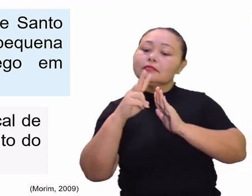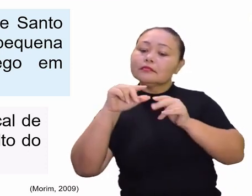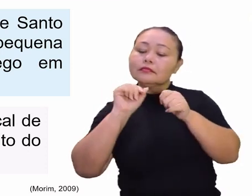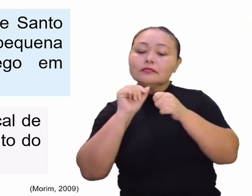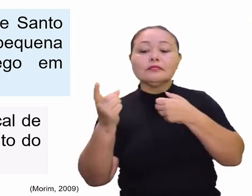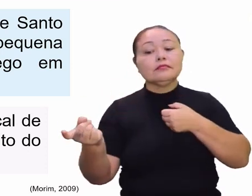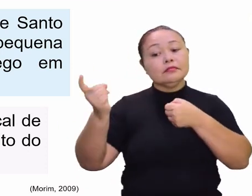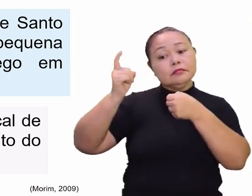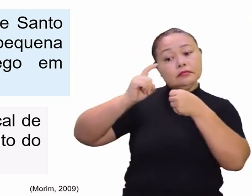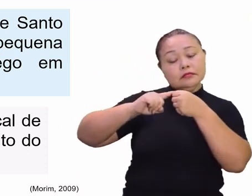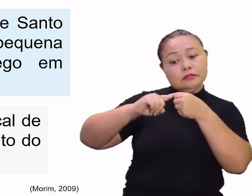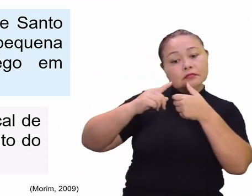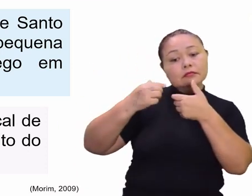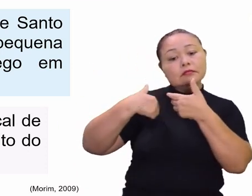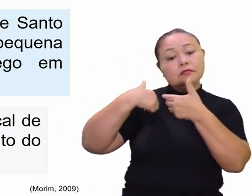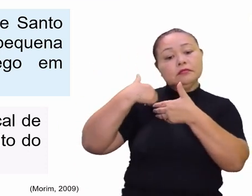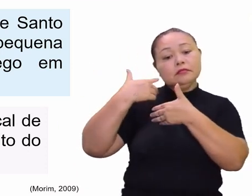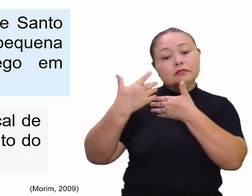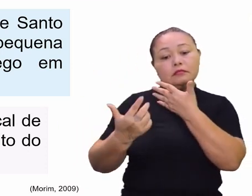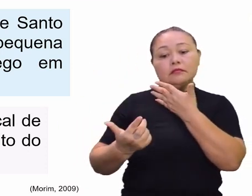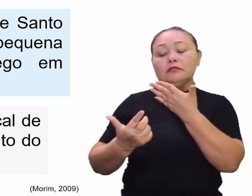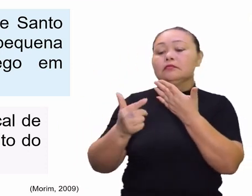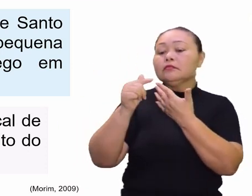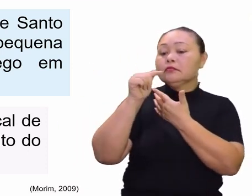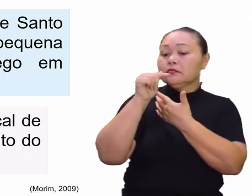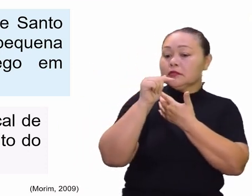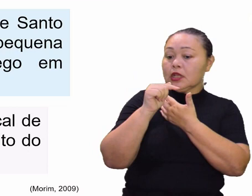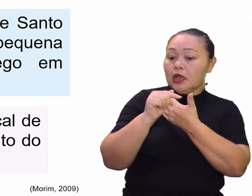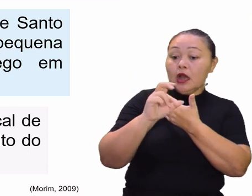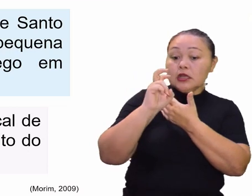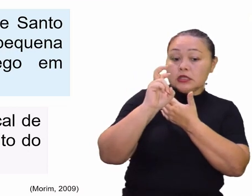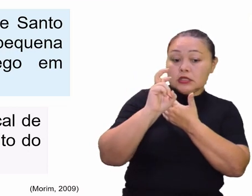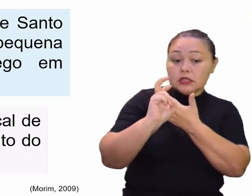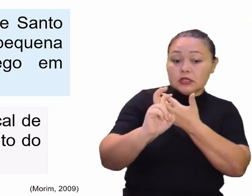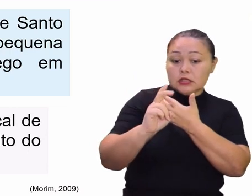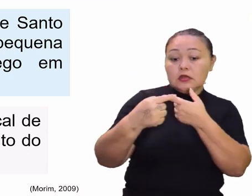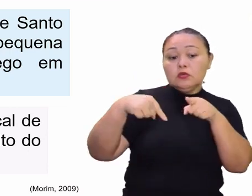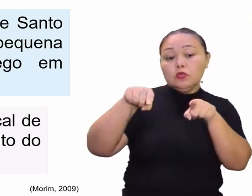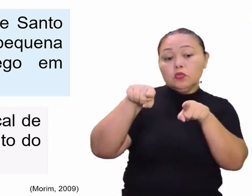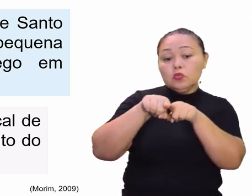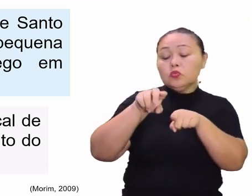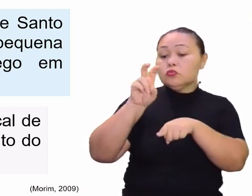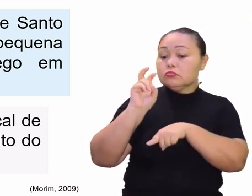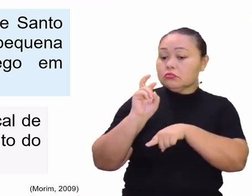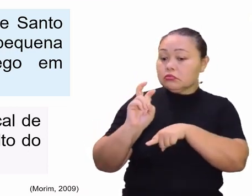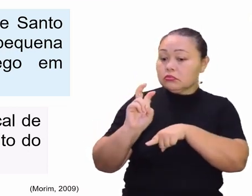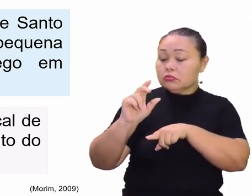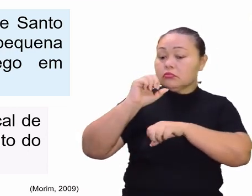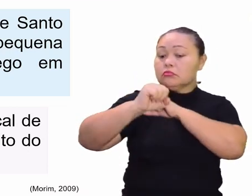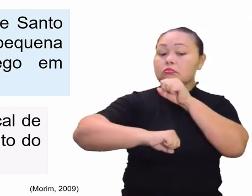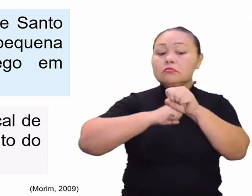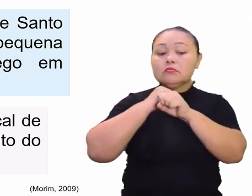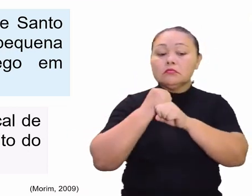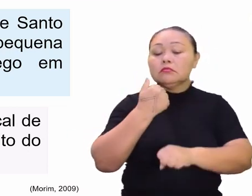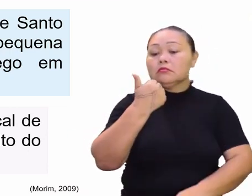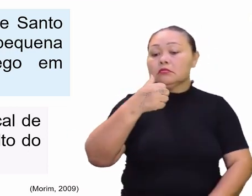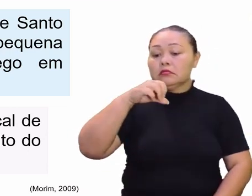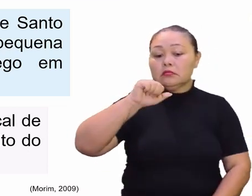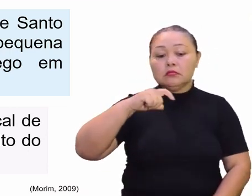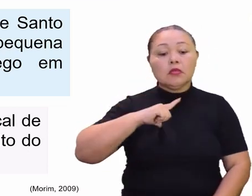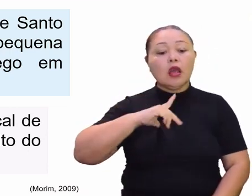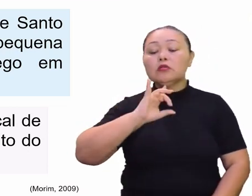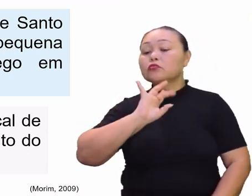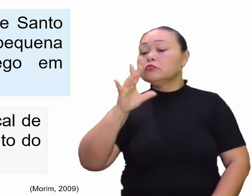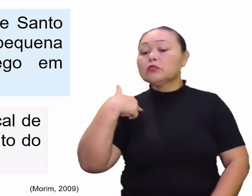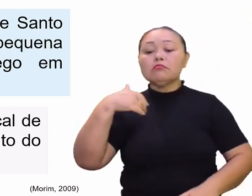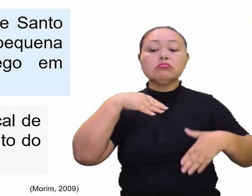século, voltou ao tráfego em 5/5/81 para fins turísticos apenas. E é interessante que a gente não falou, mas a gente, quando fala